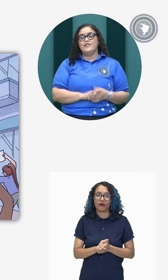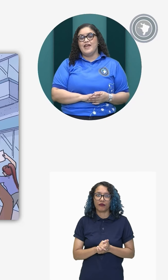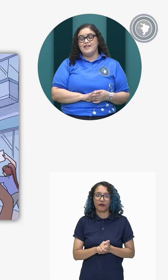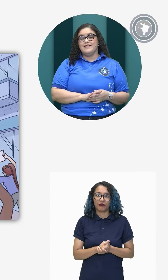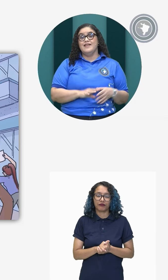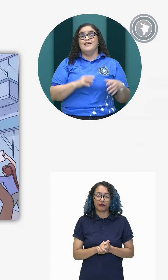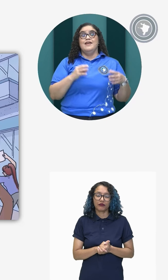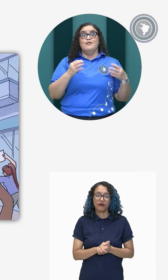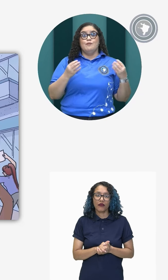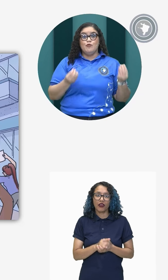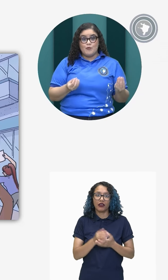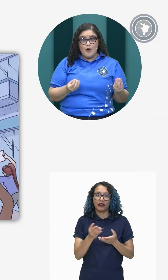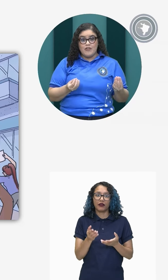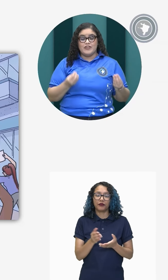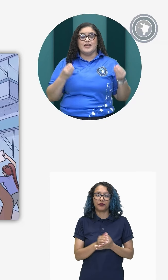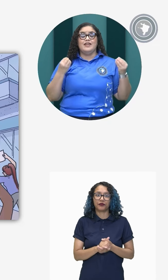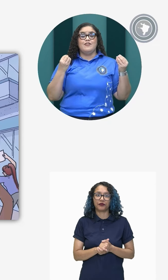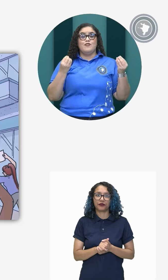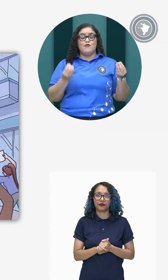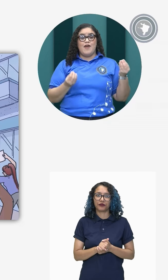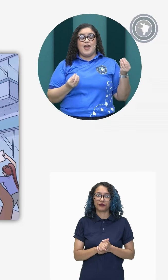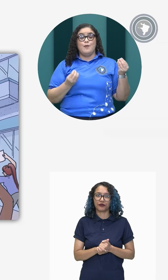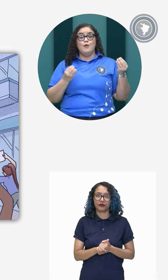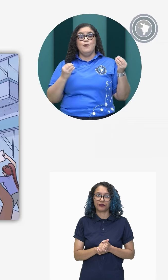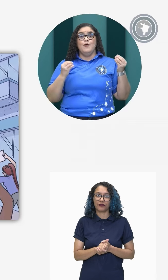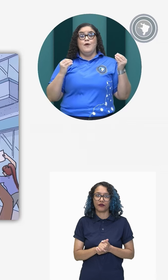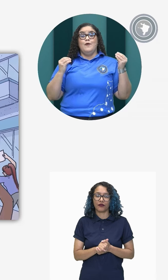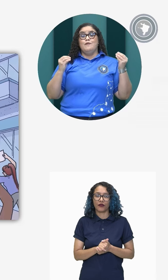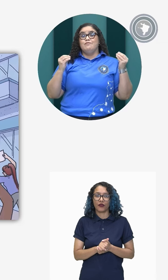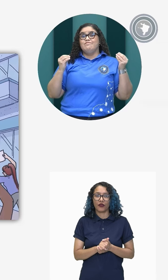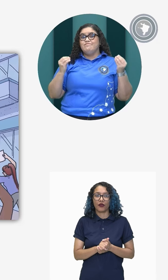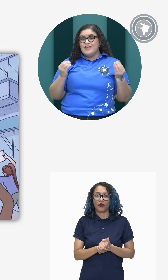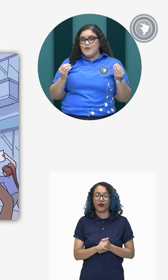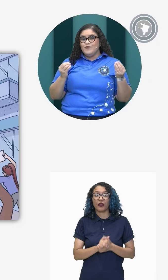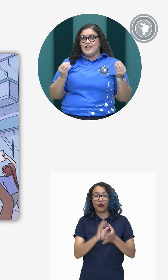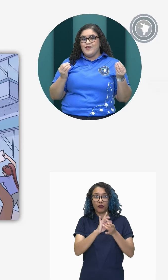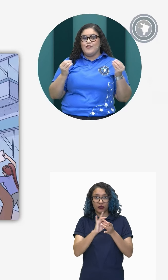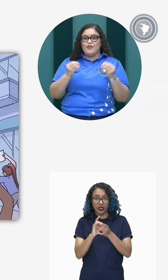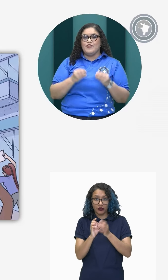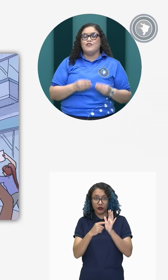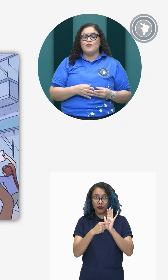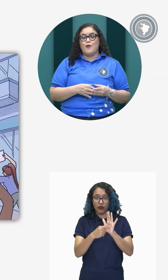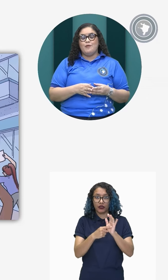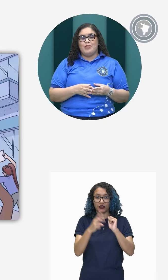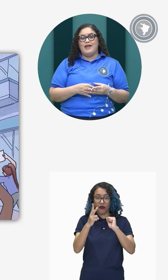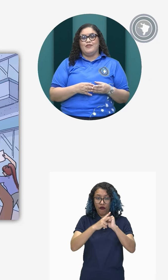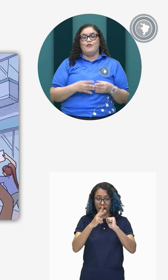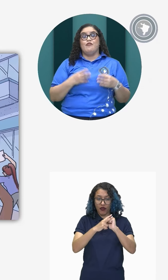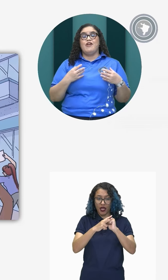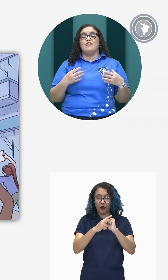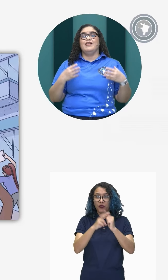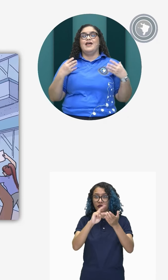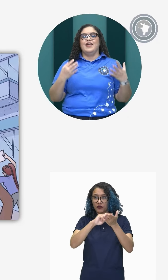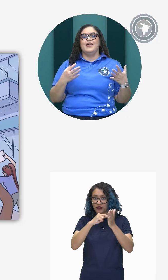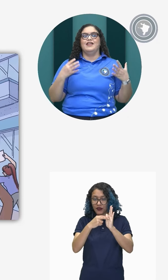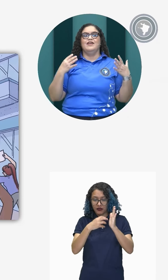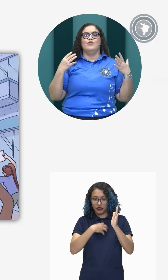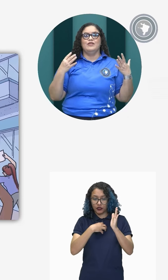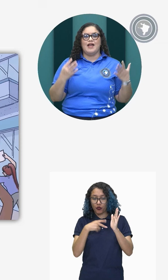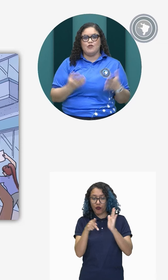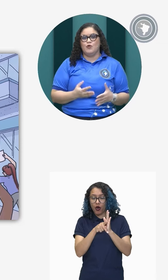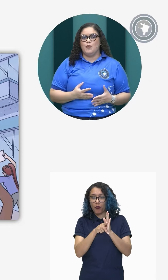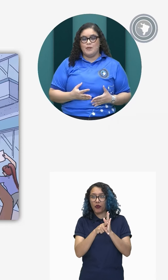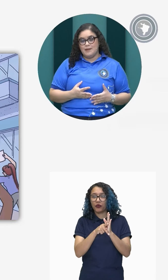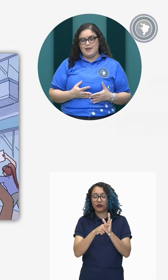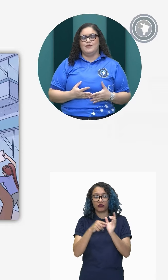com vocês nos mostra que este verbo não tem o seu sentido completo, falta a ele